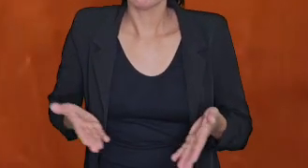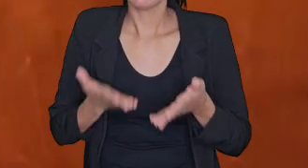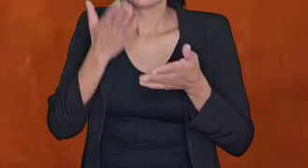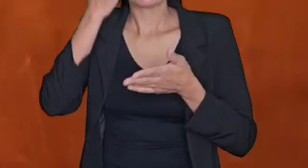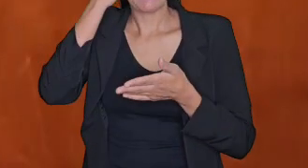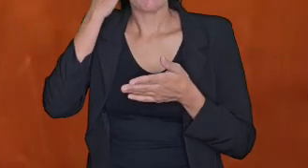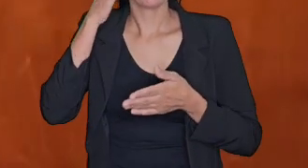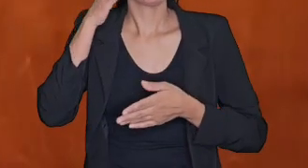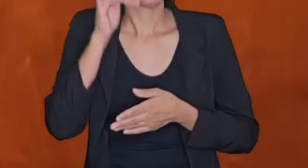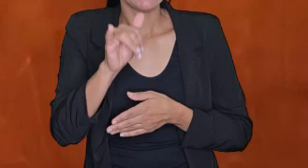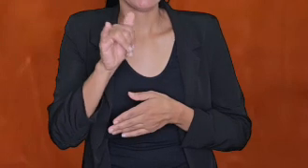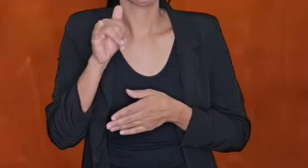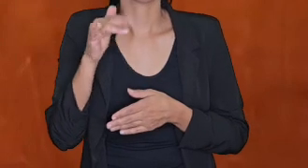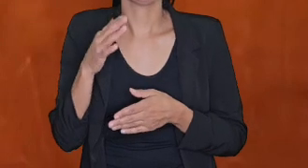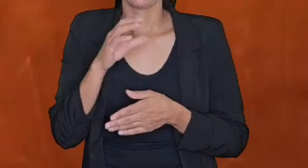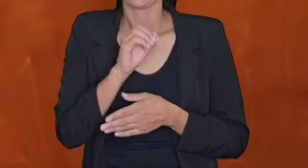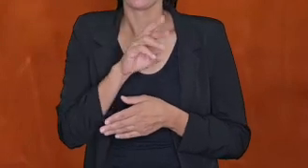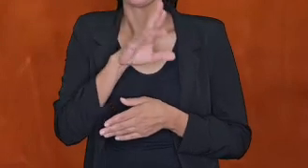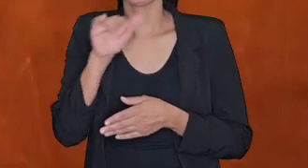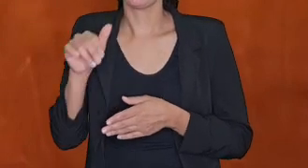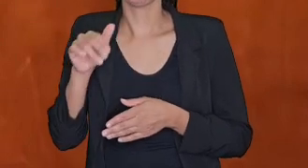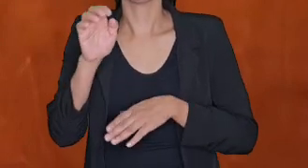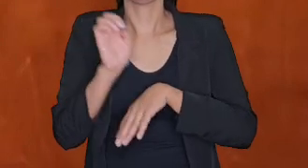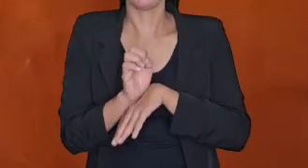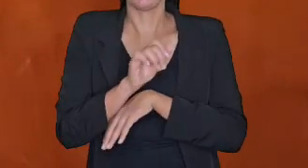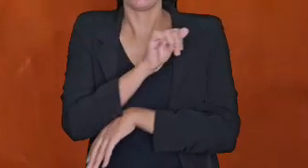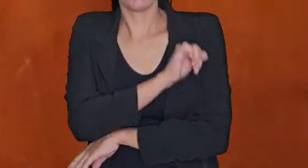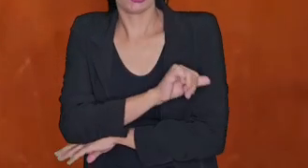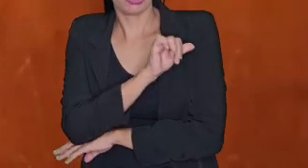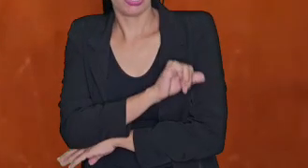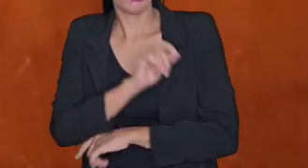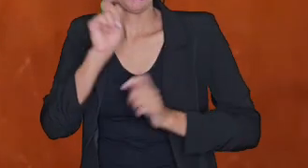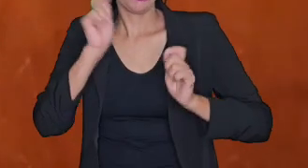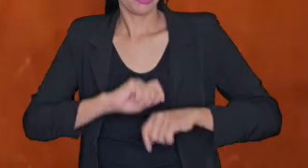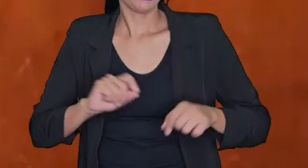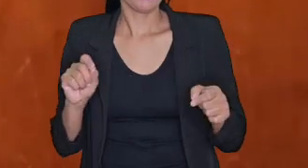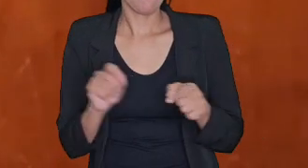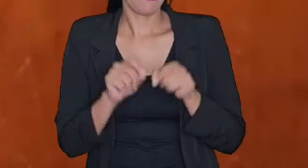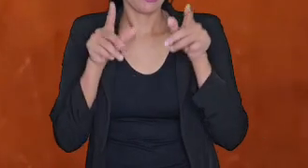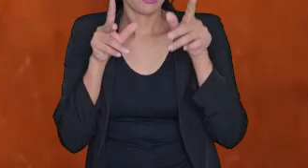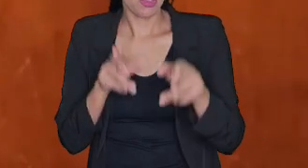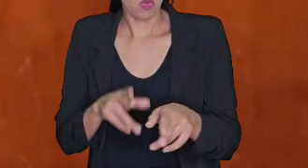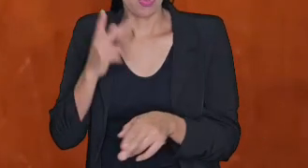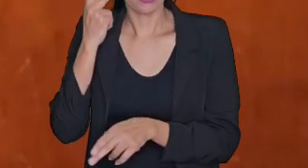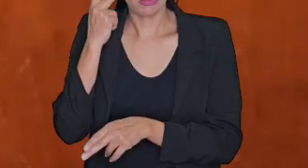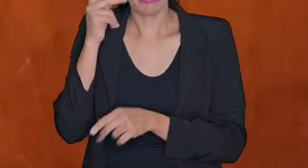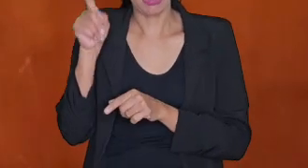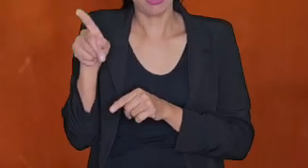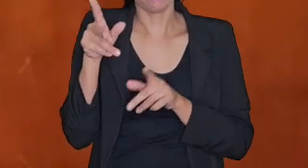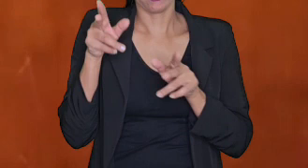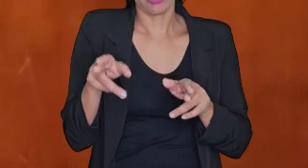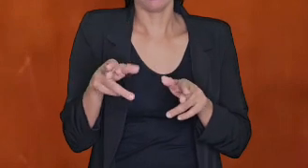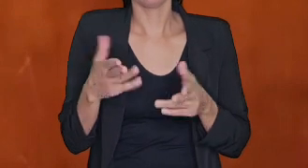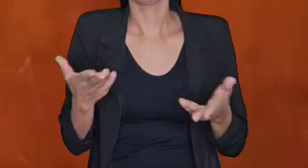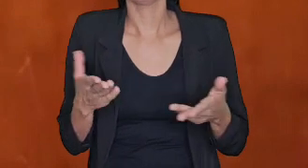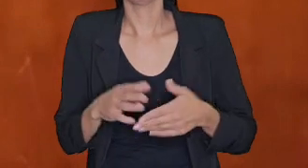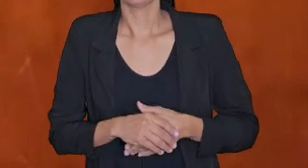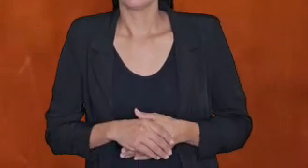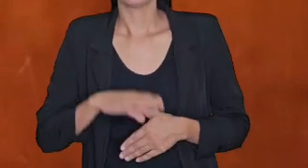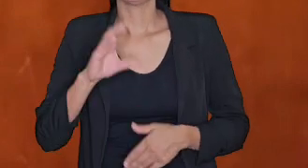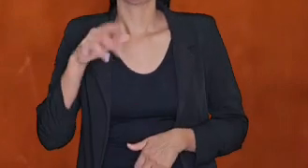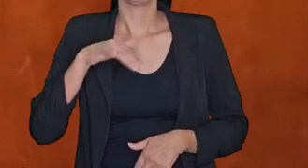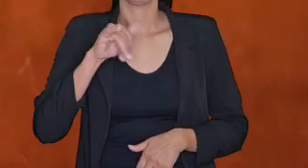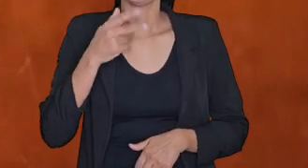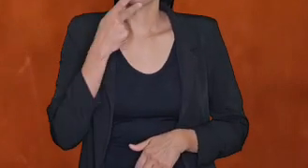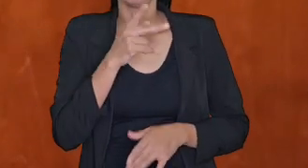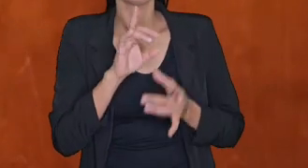CNJ, quando foi estimulado a saber se a Corregedoria do Estado do Rio de Janeiro poderia ter feito o que a